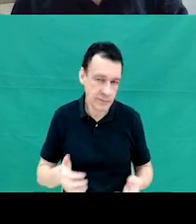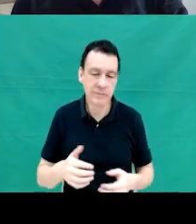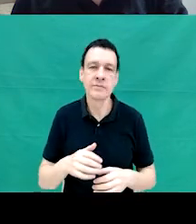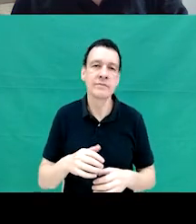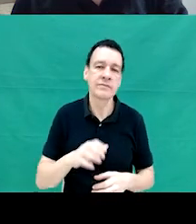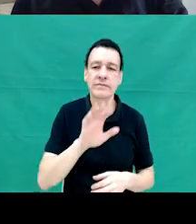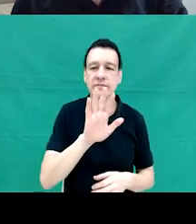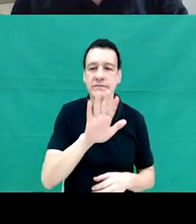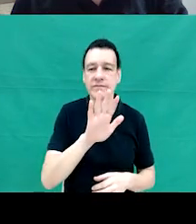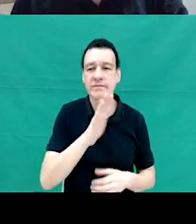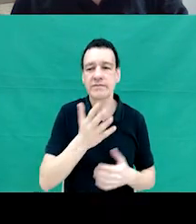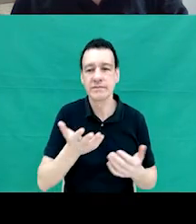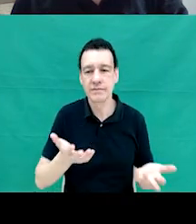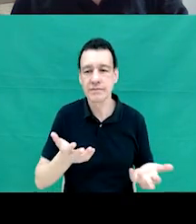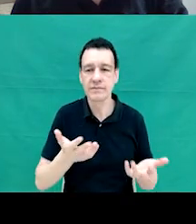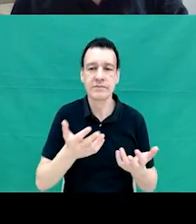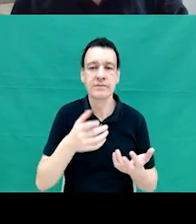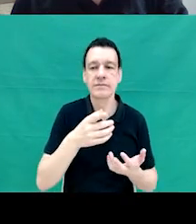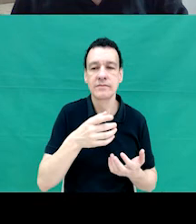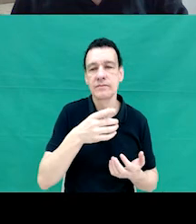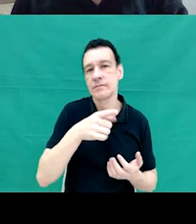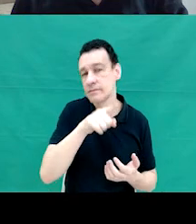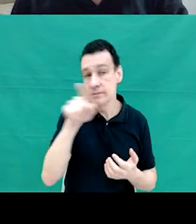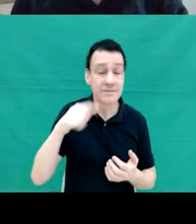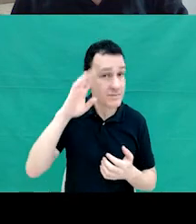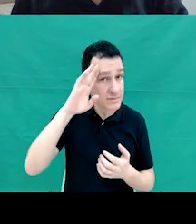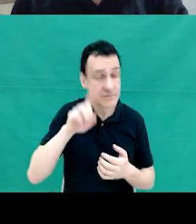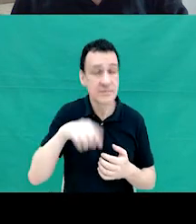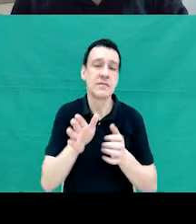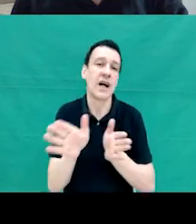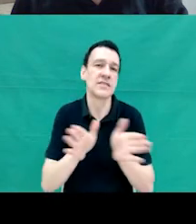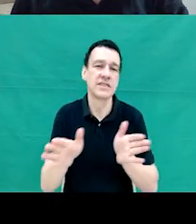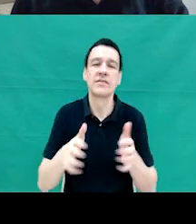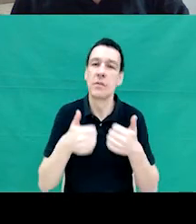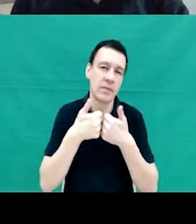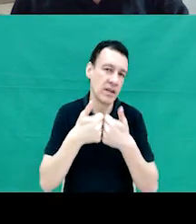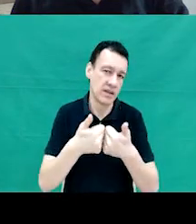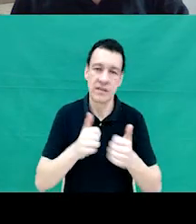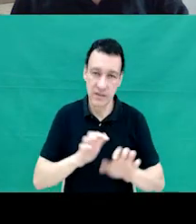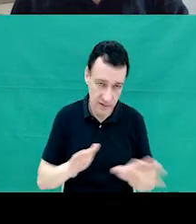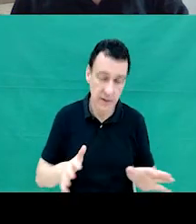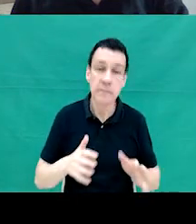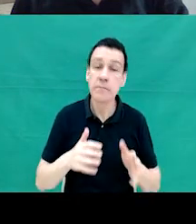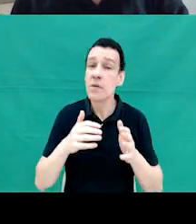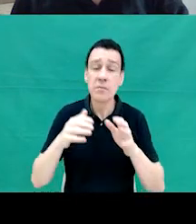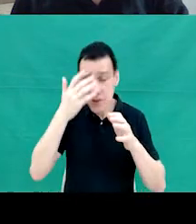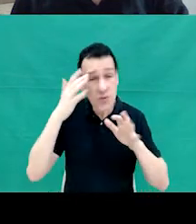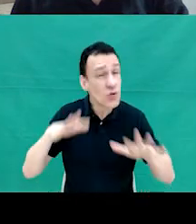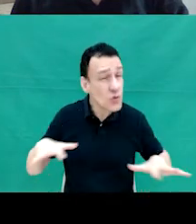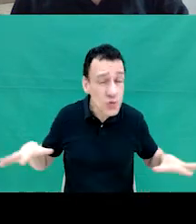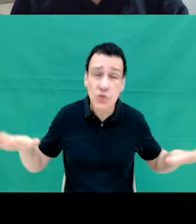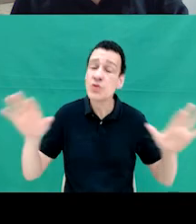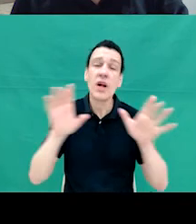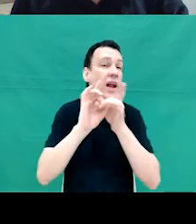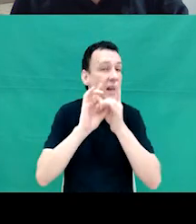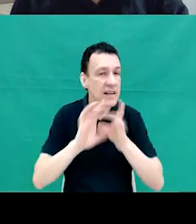fim de que esteja, de fato, acessível a diferentes públicos e que ele tenha diferentes maneiras de